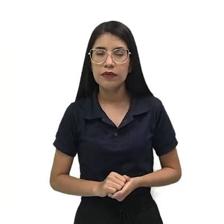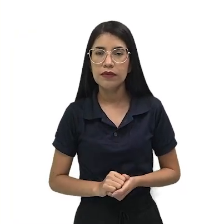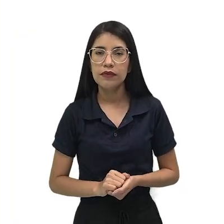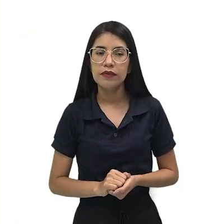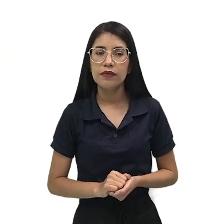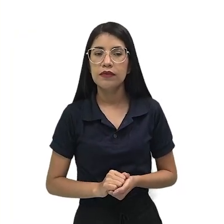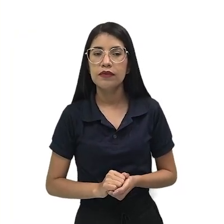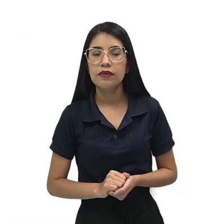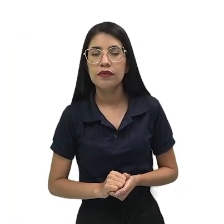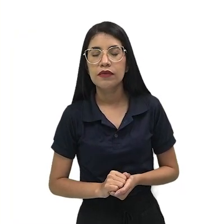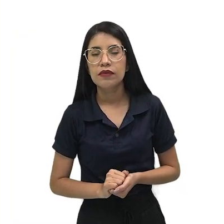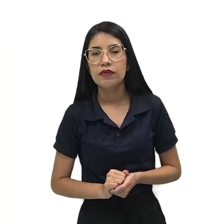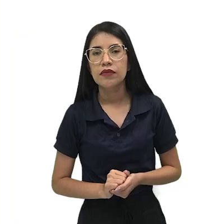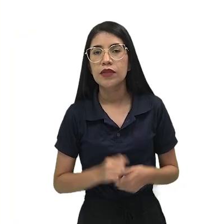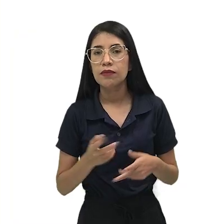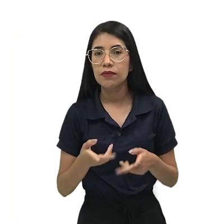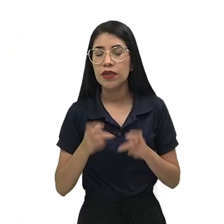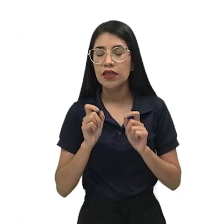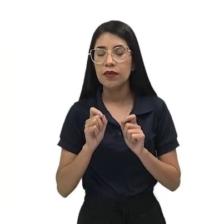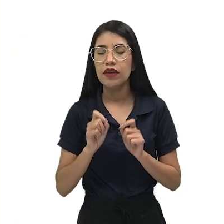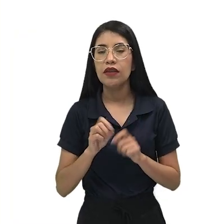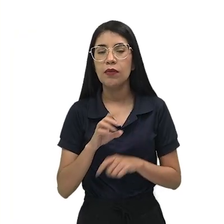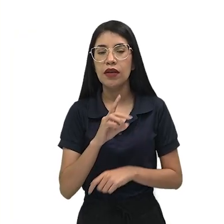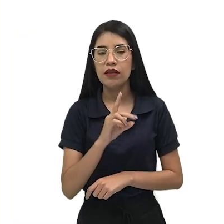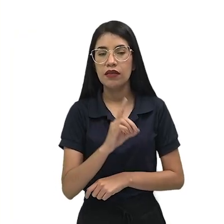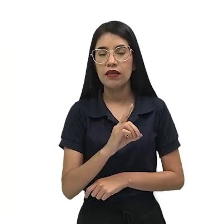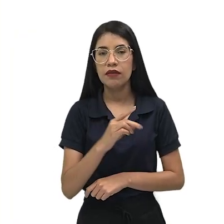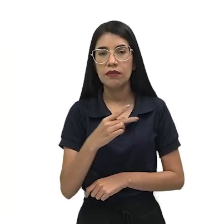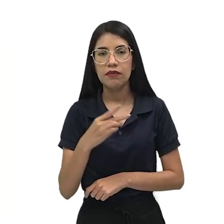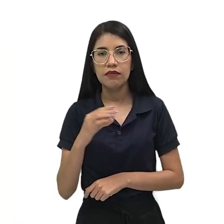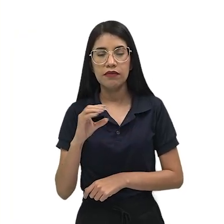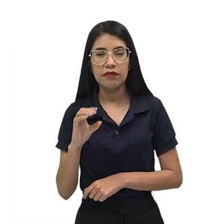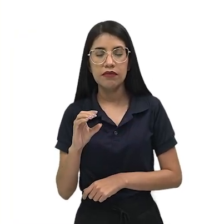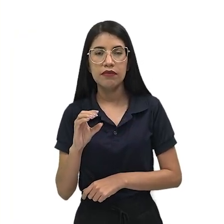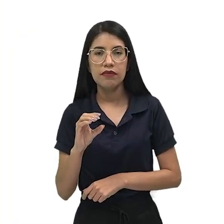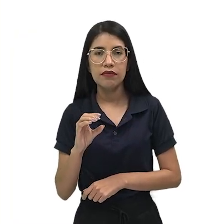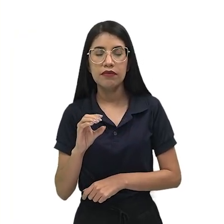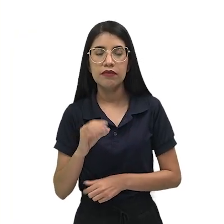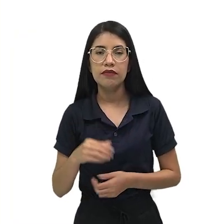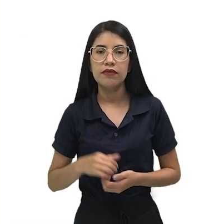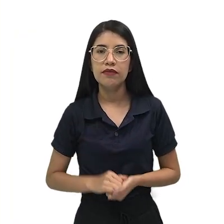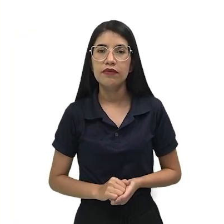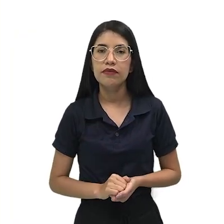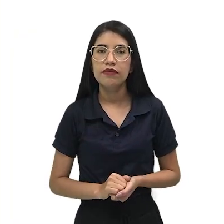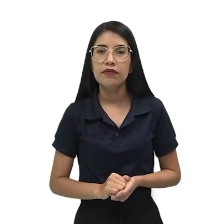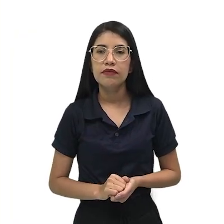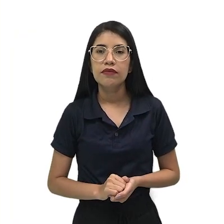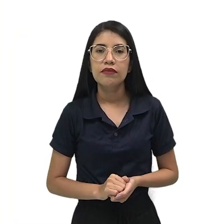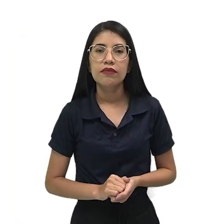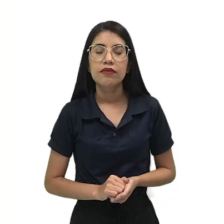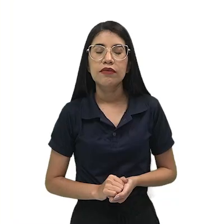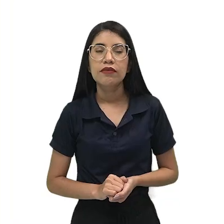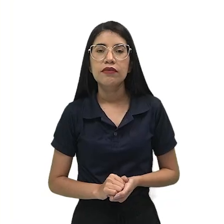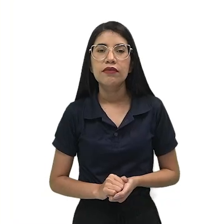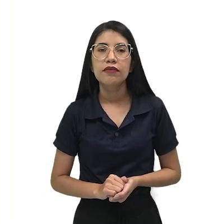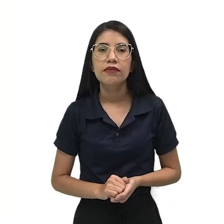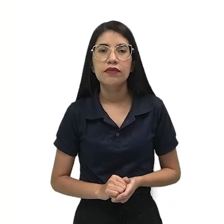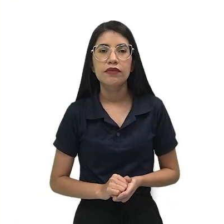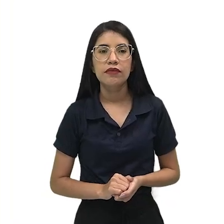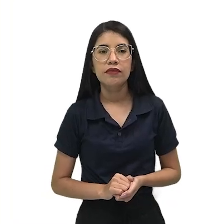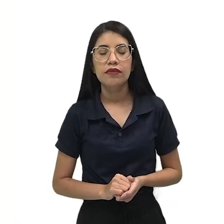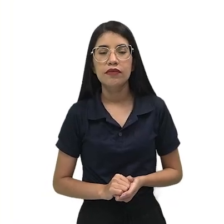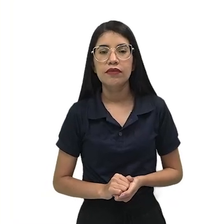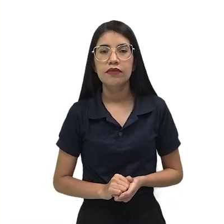dízima periódica o quê? Composta. Que eu estou chamando de DPC, ó, dízima periódica